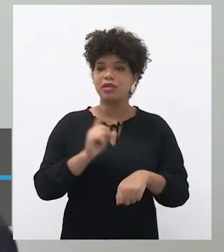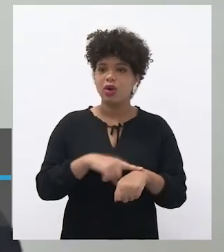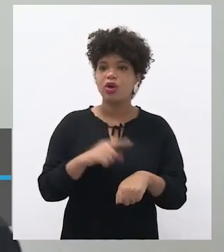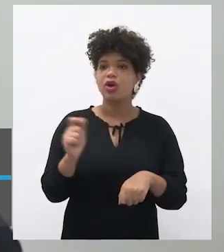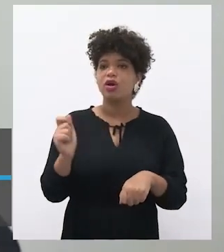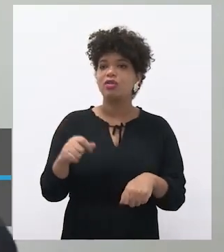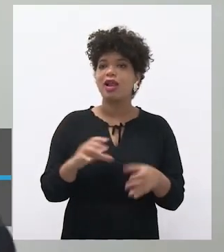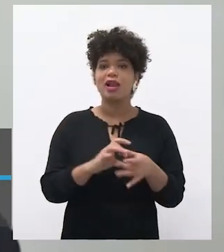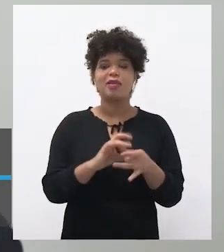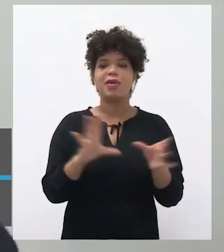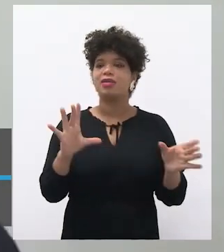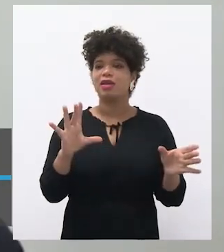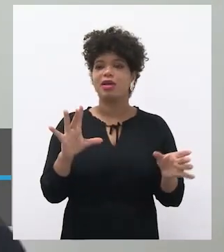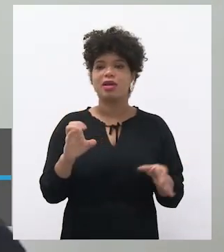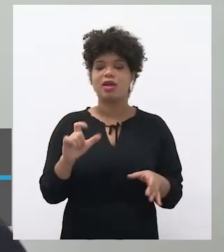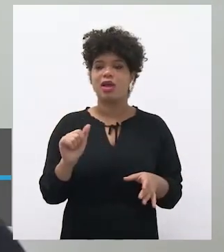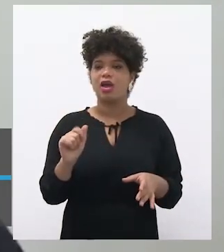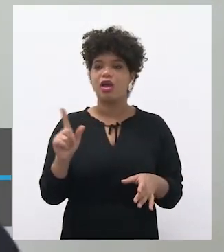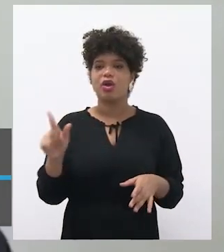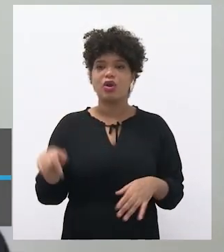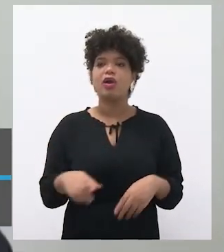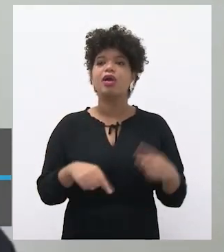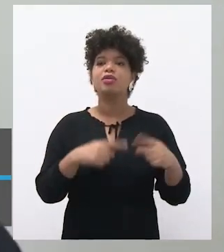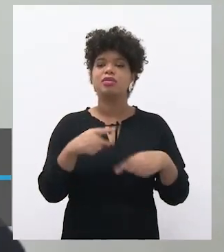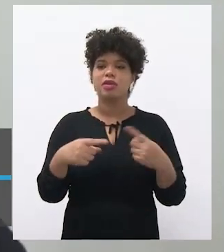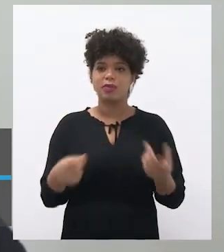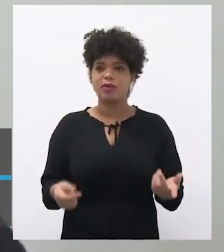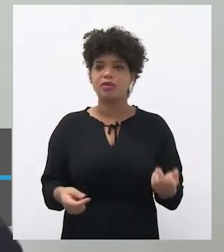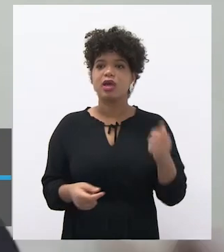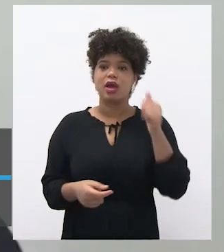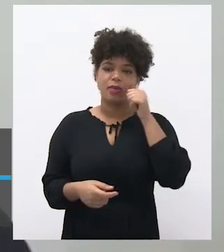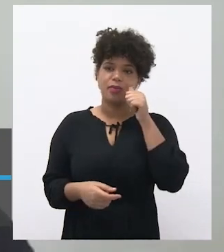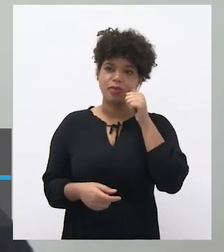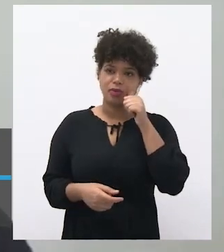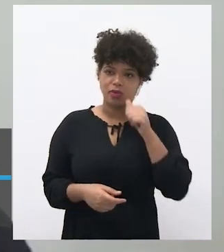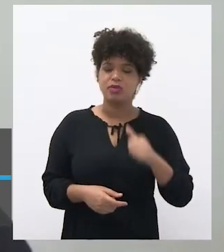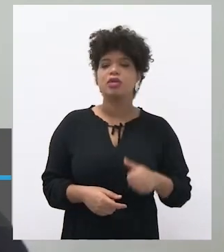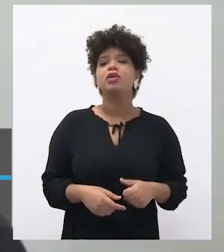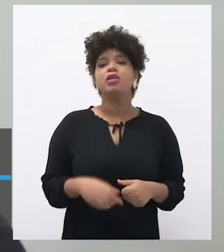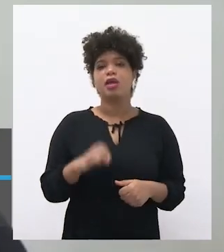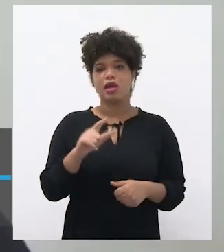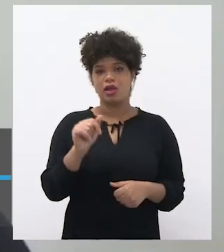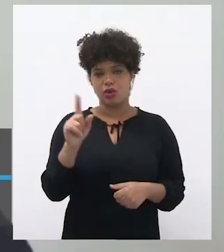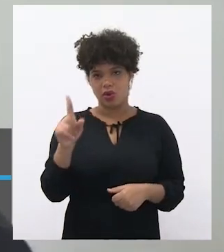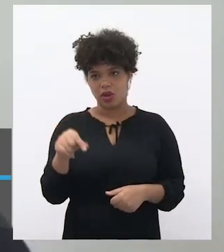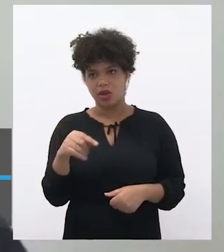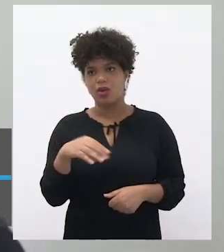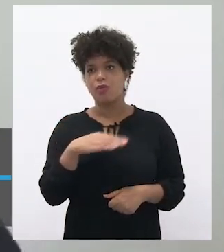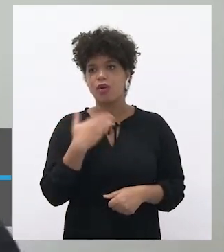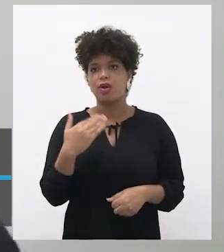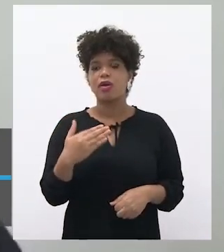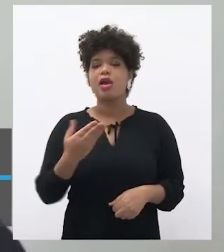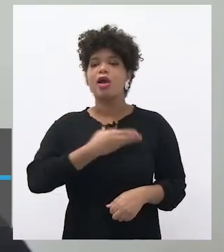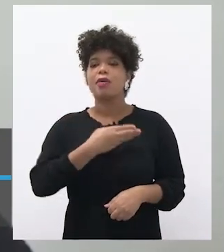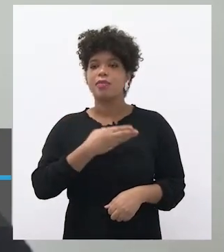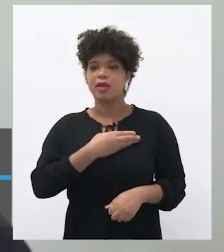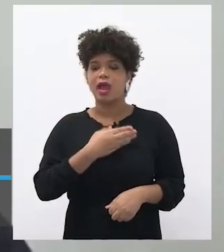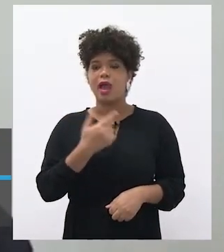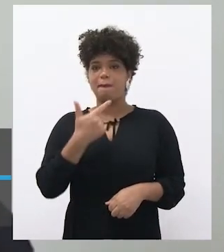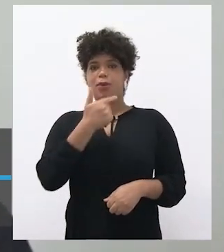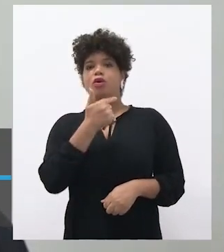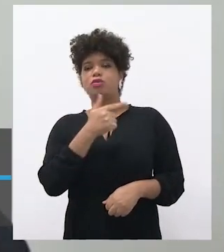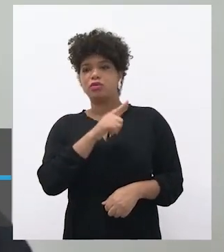determinados crimes em que quando o aparato de segurança pública, ou delegacias,